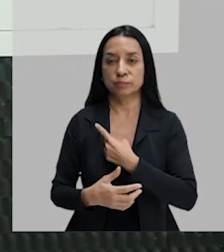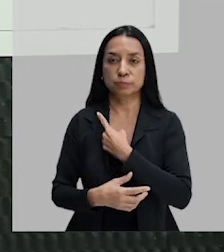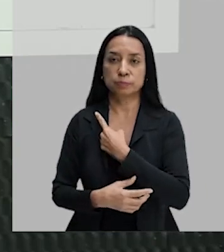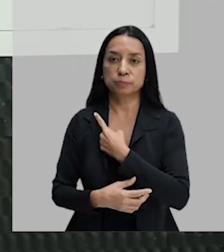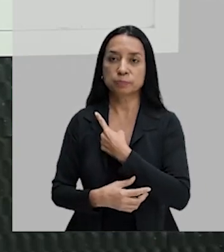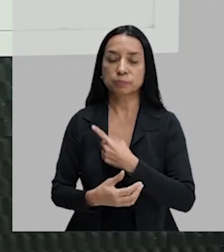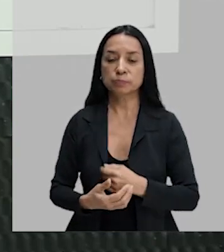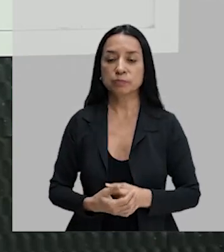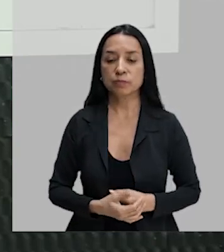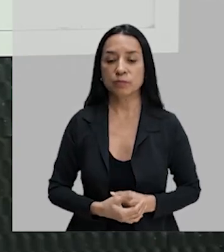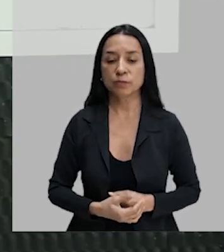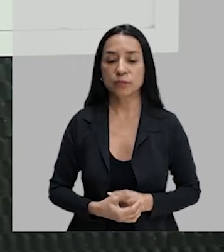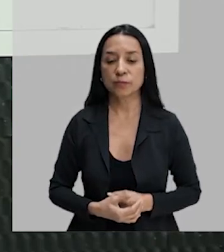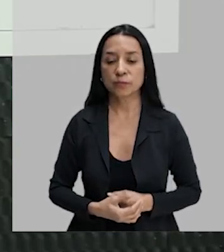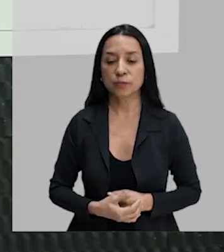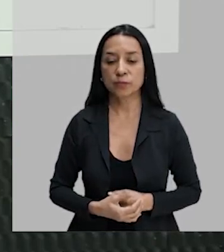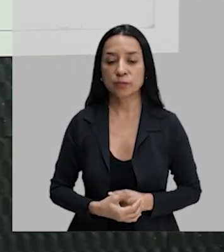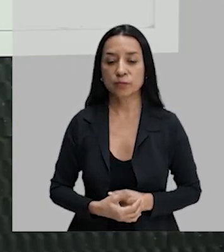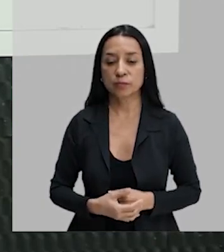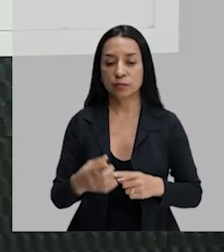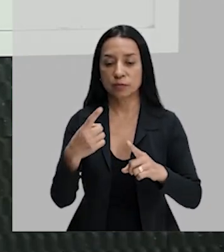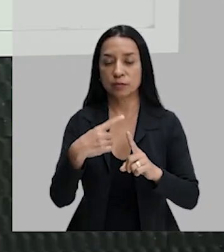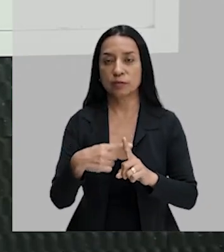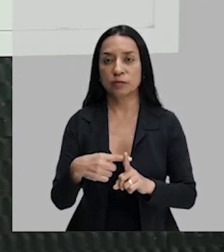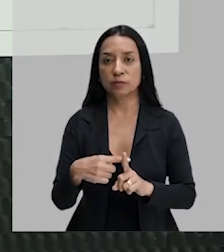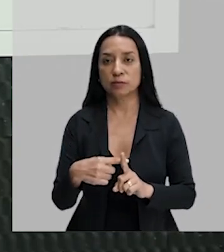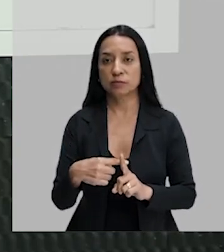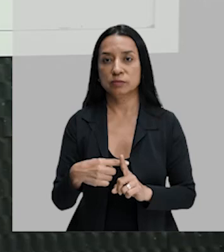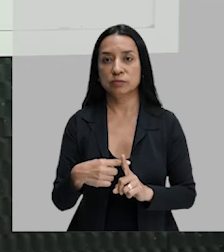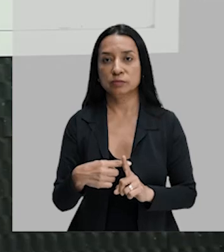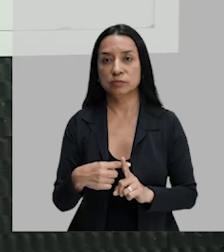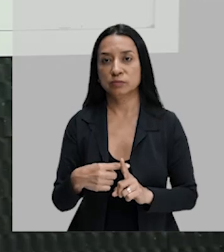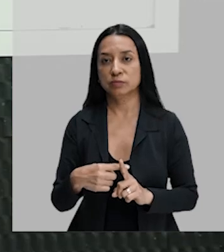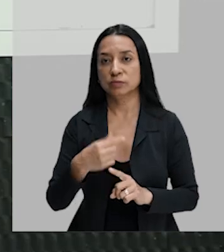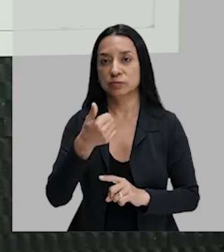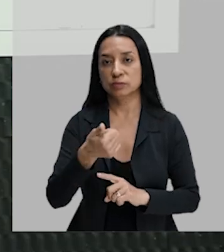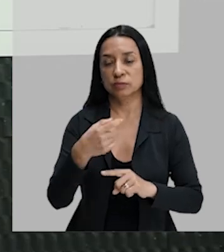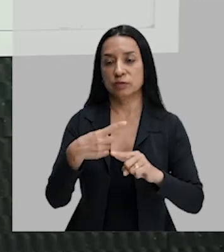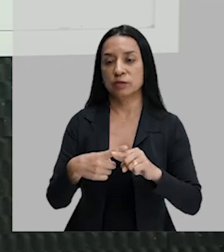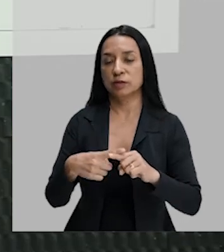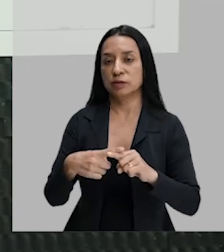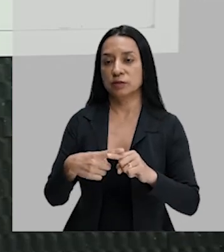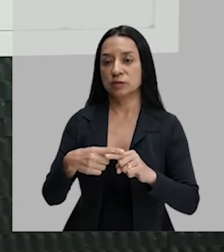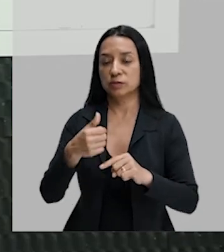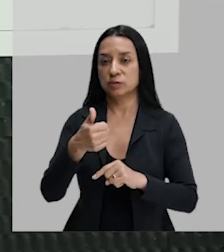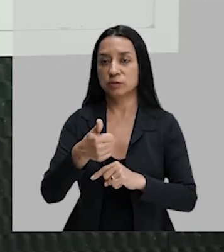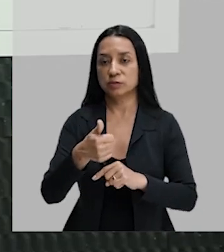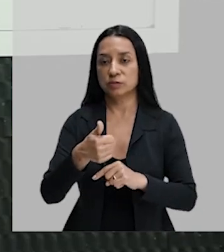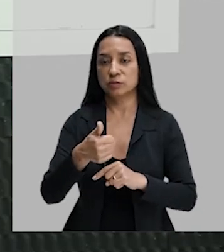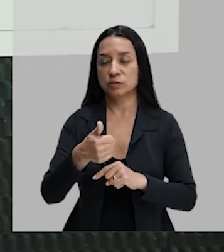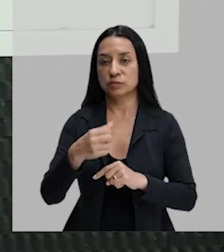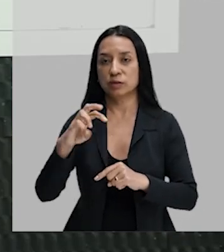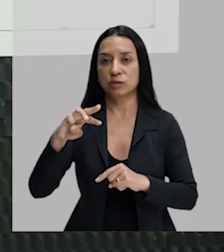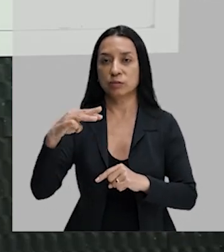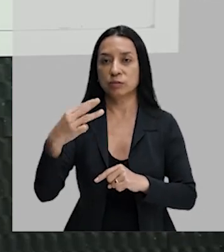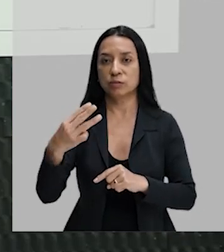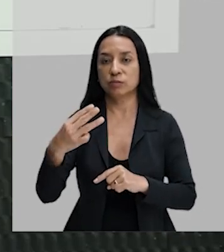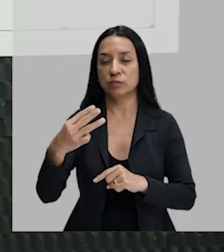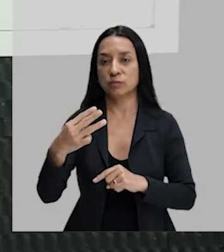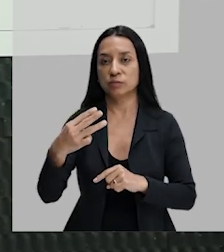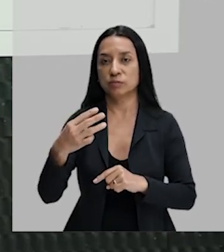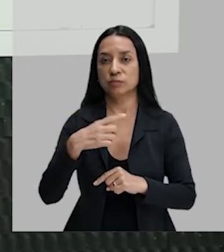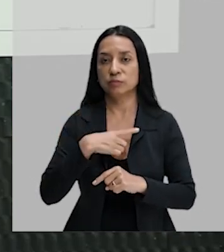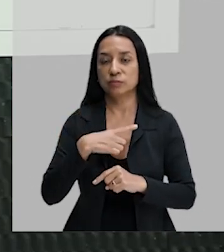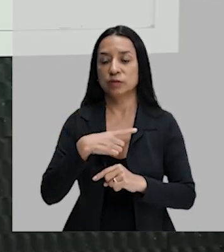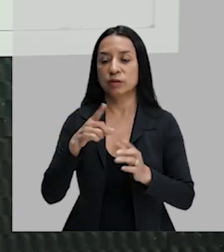secundário Tá mas um multiplicado por menos um ao cubo aqui